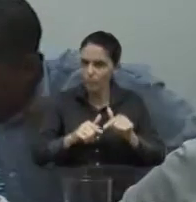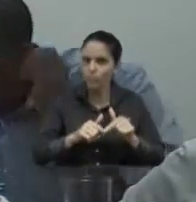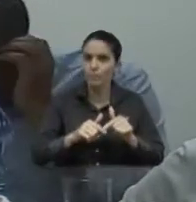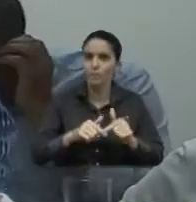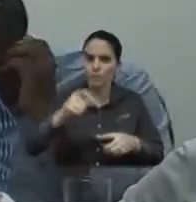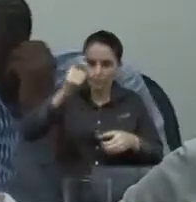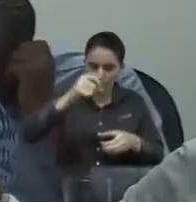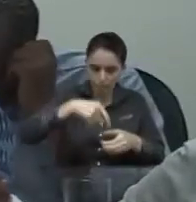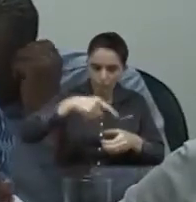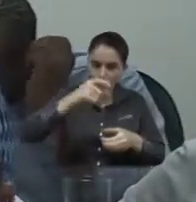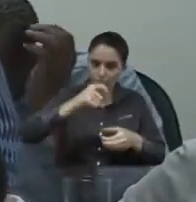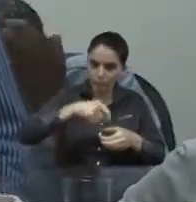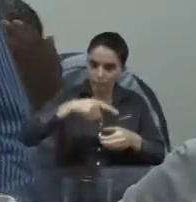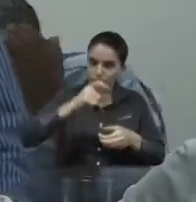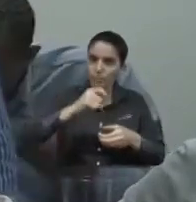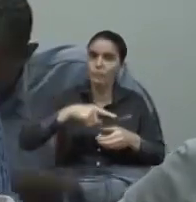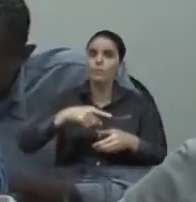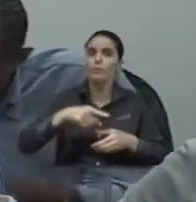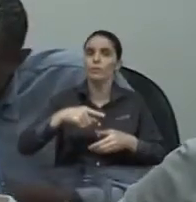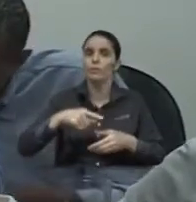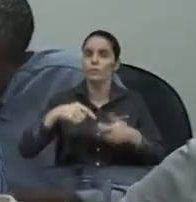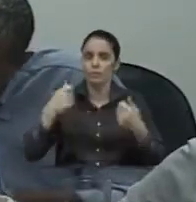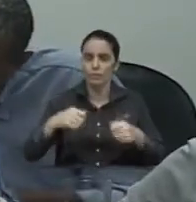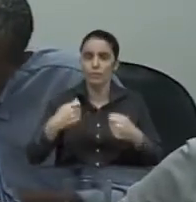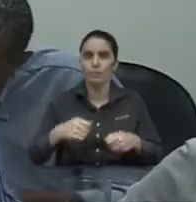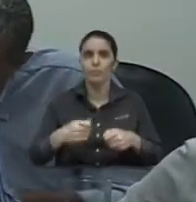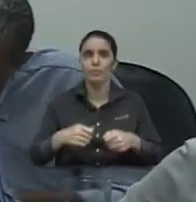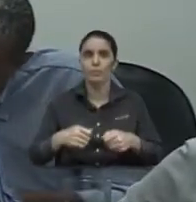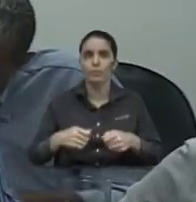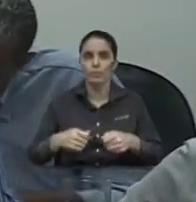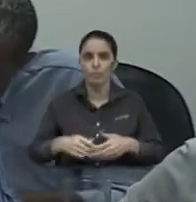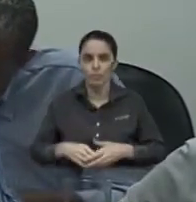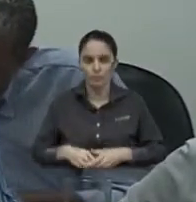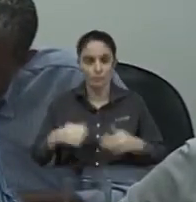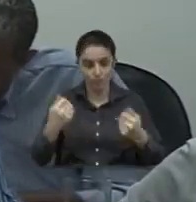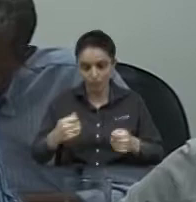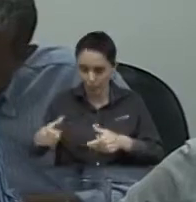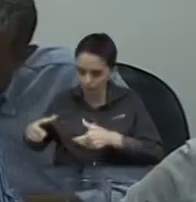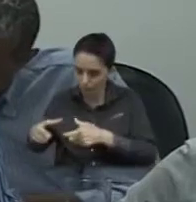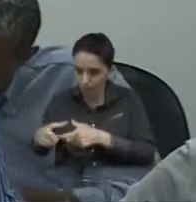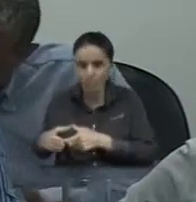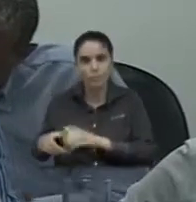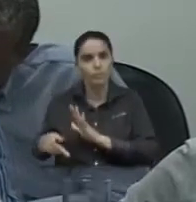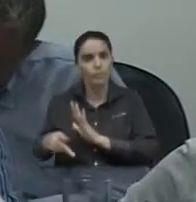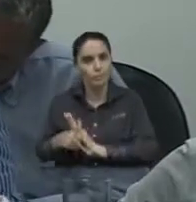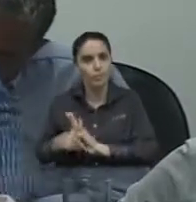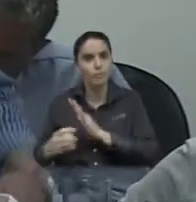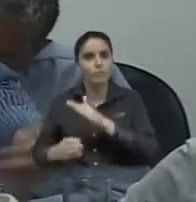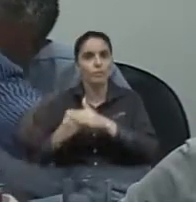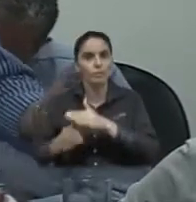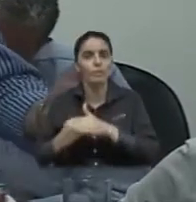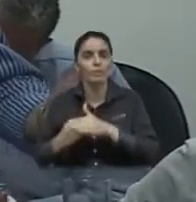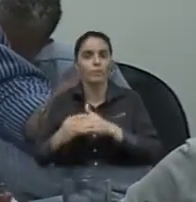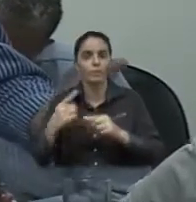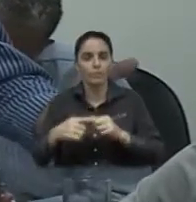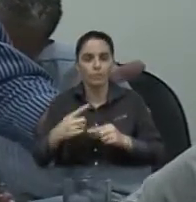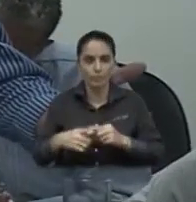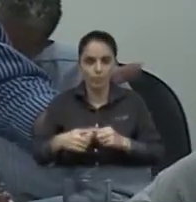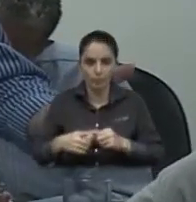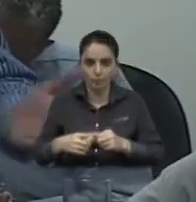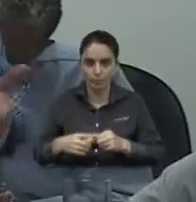arrecadando. Tudo é importante, eu acho que tem que ter distrito mesmo, vereador Wagner, tem que ter mesmo. Porque você vai comprar um pedacinho de